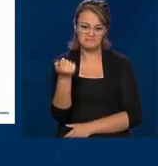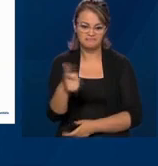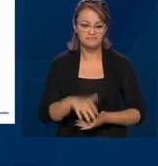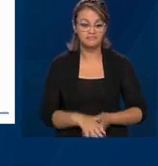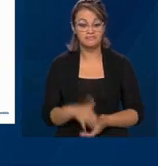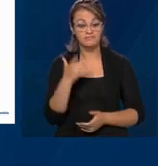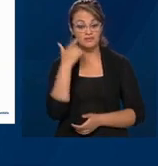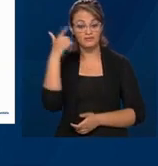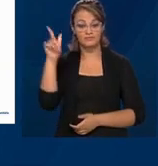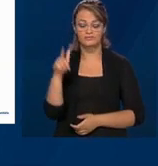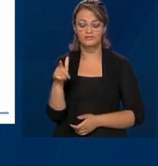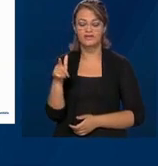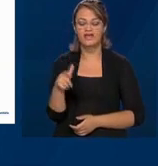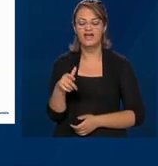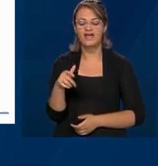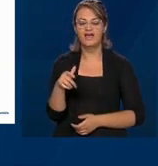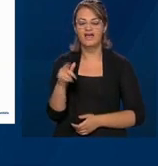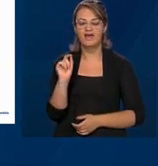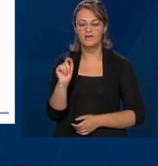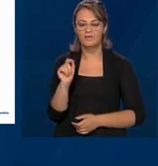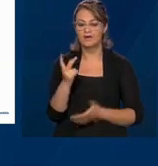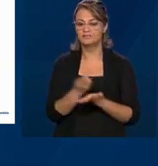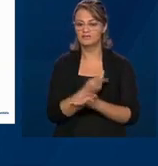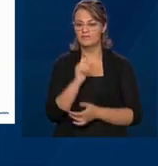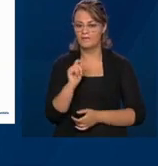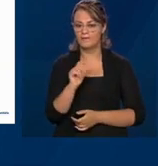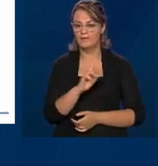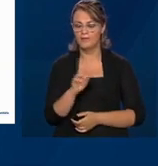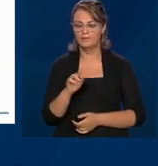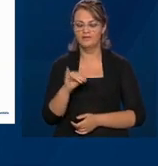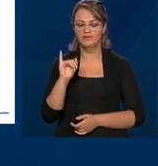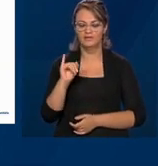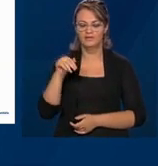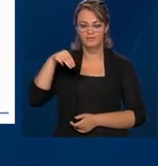né, o envelhecimento da